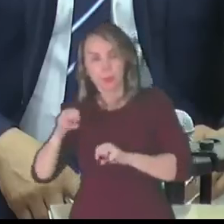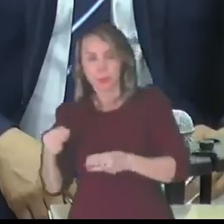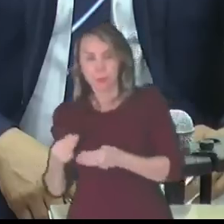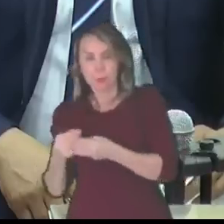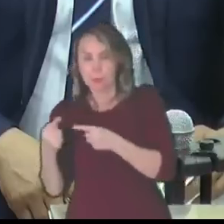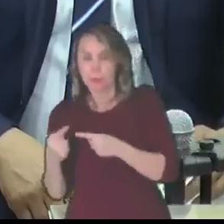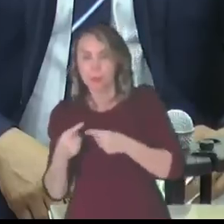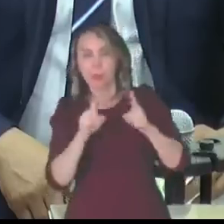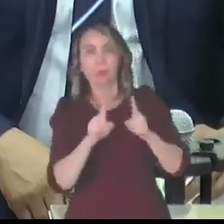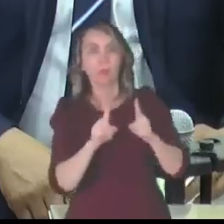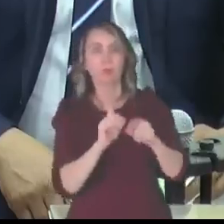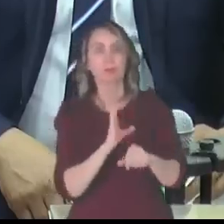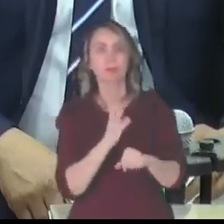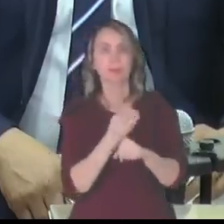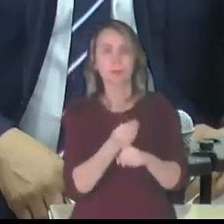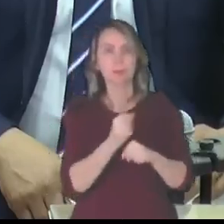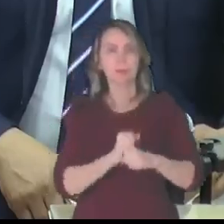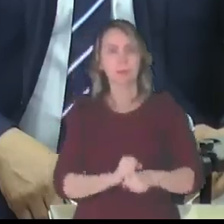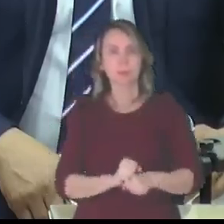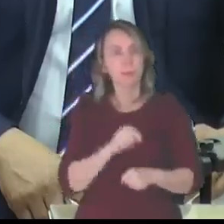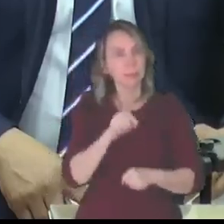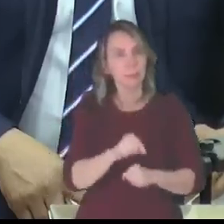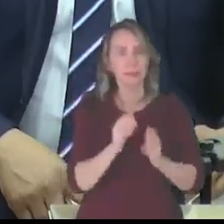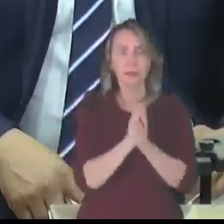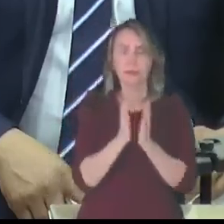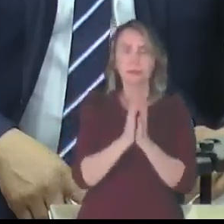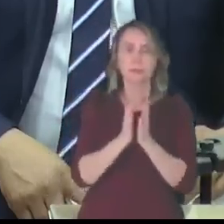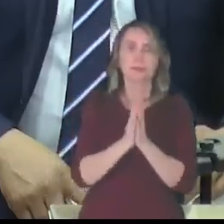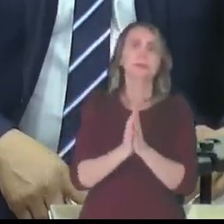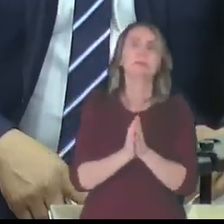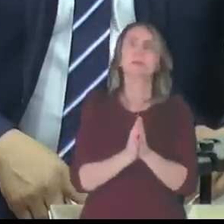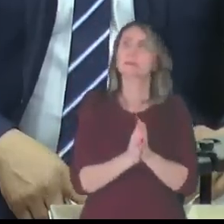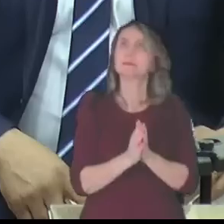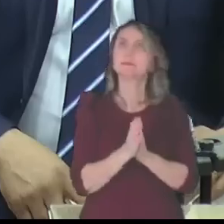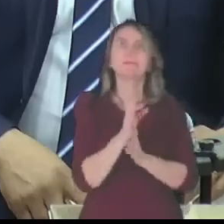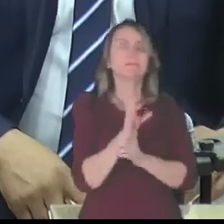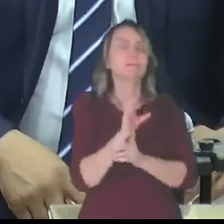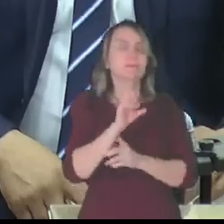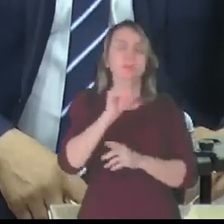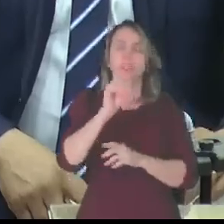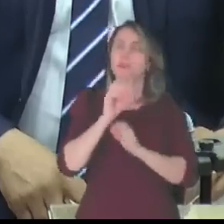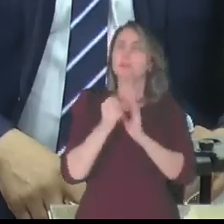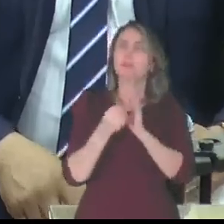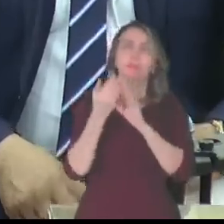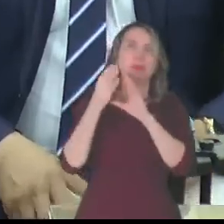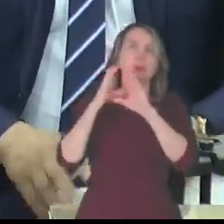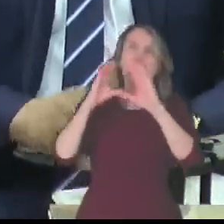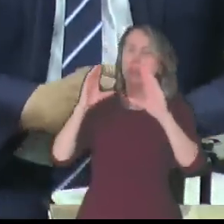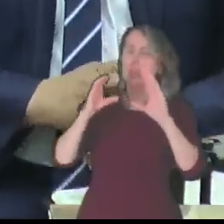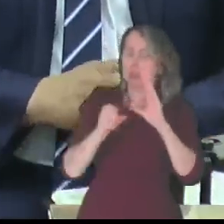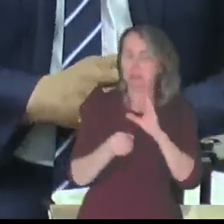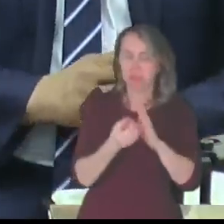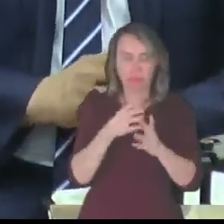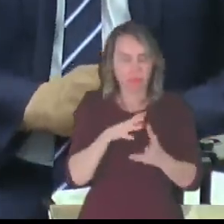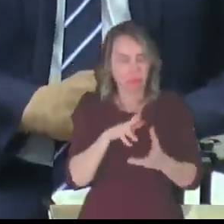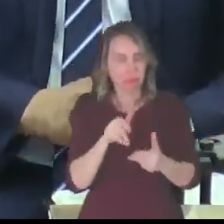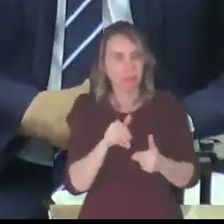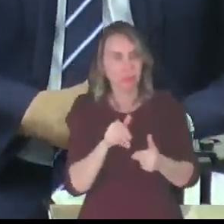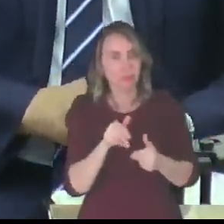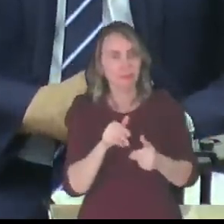fez o céu a terra e o mar ele estava dizendo que Deus era o quê com essas palavras ele citando o gênesis eles estavam dizendo que Deus era o quê